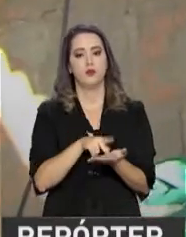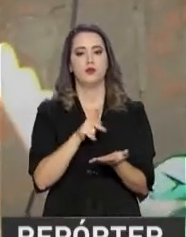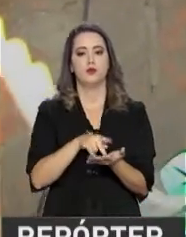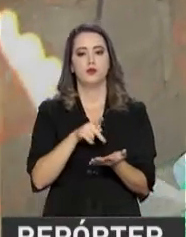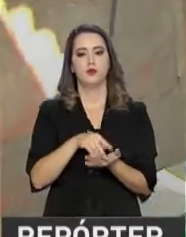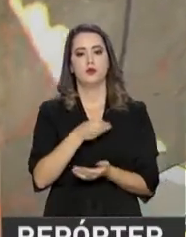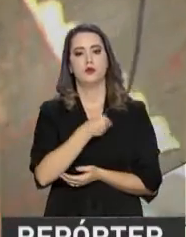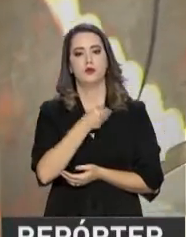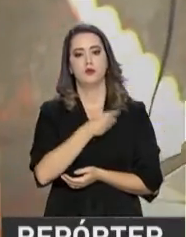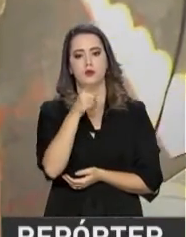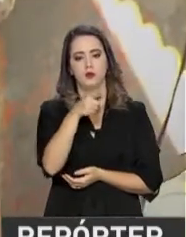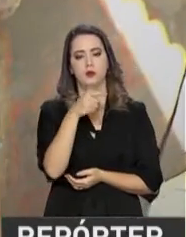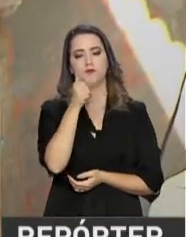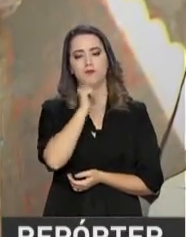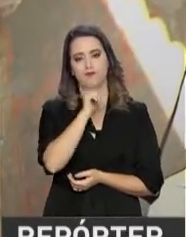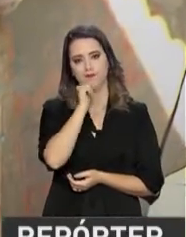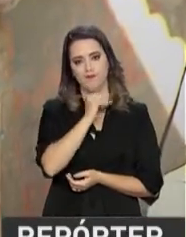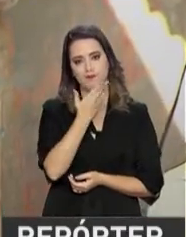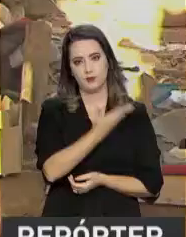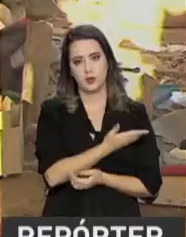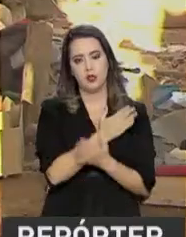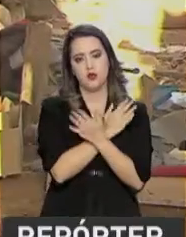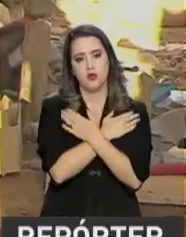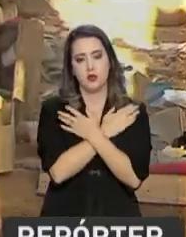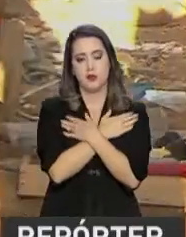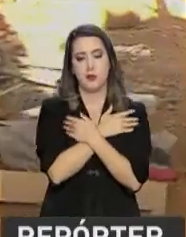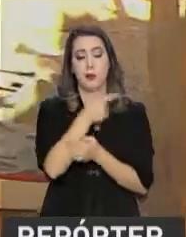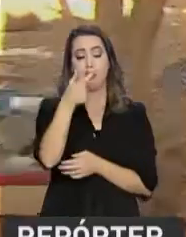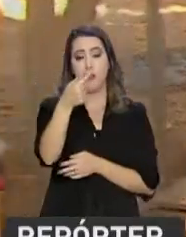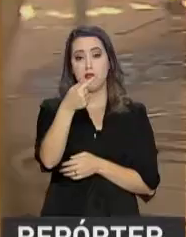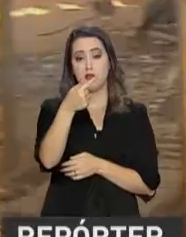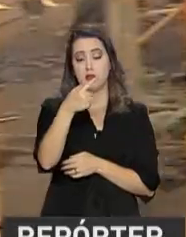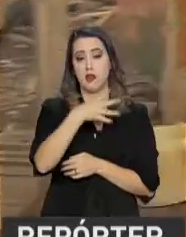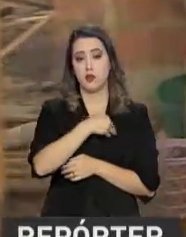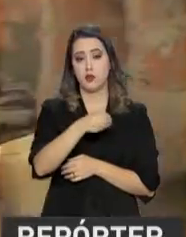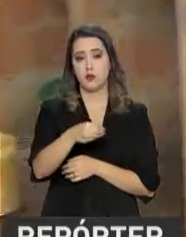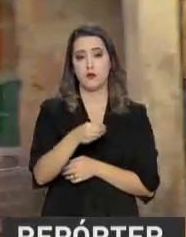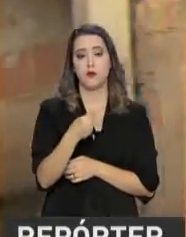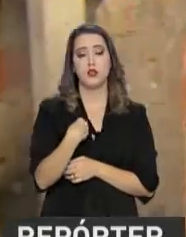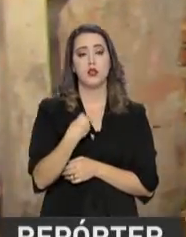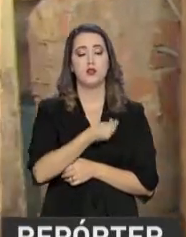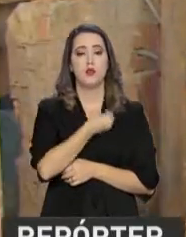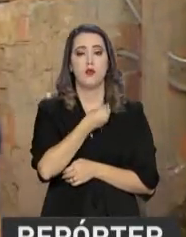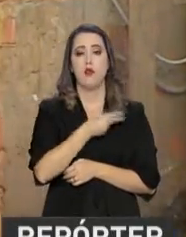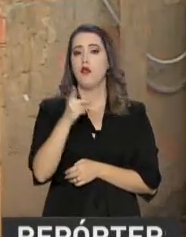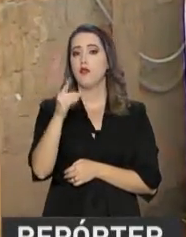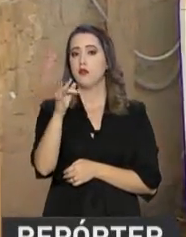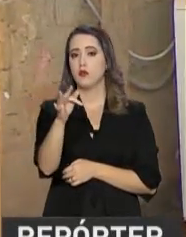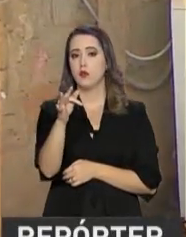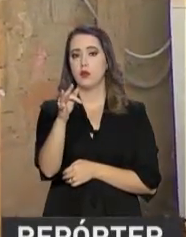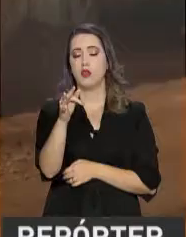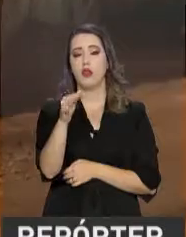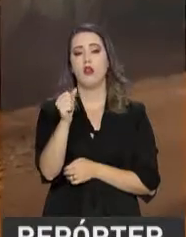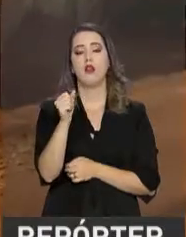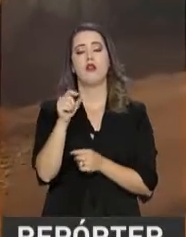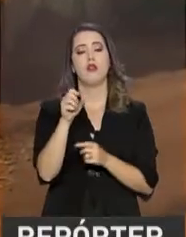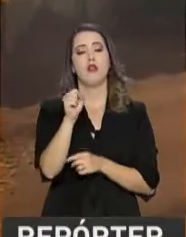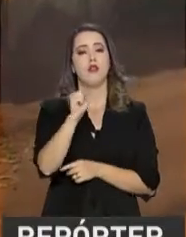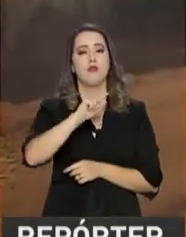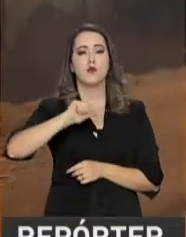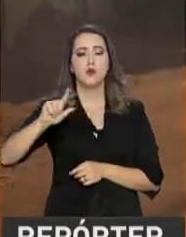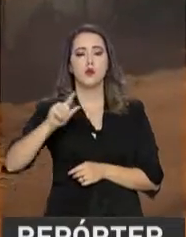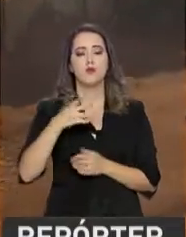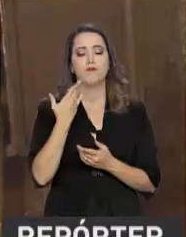edna desempregada ela mora com sete filhos no sol nascente distrito federal uma das maiores favelas